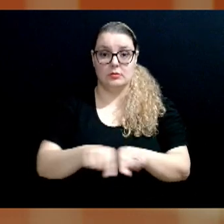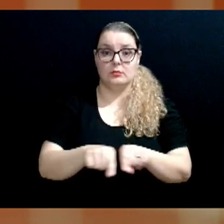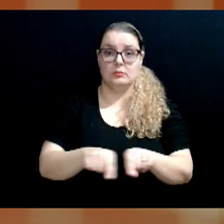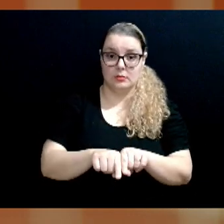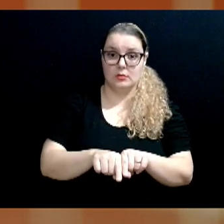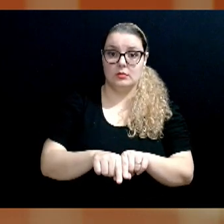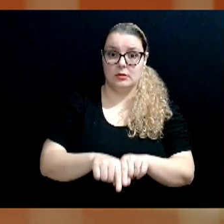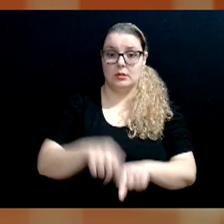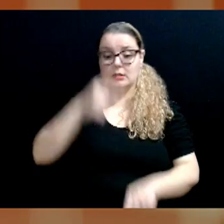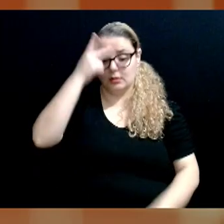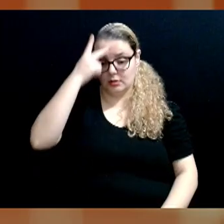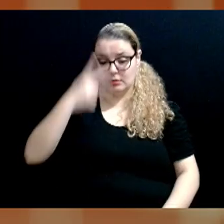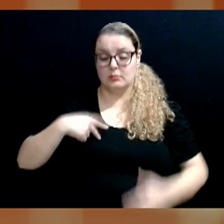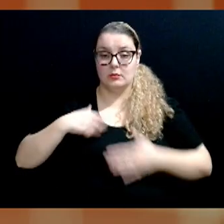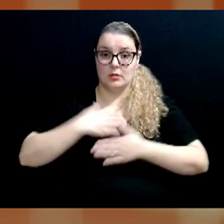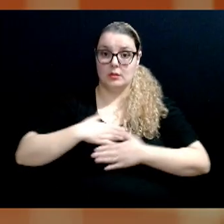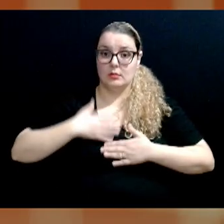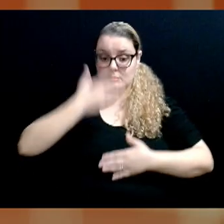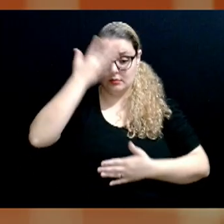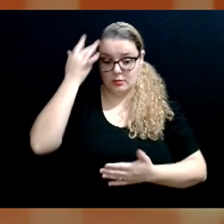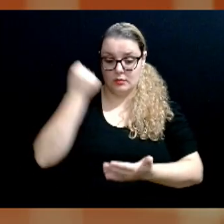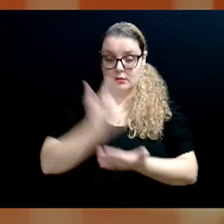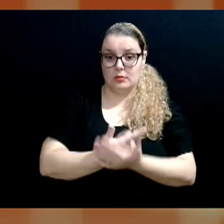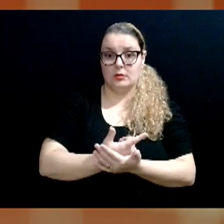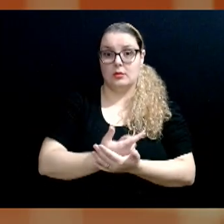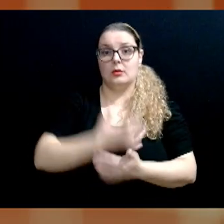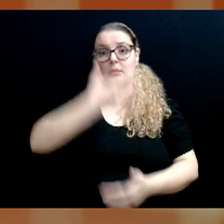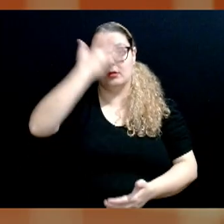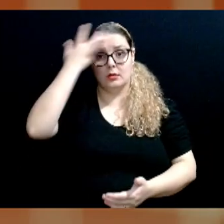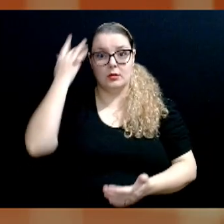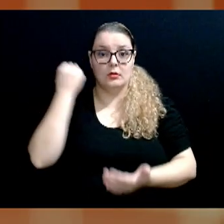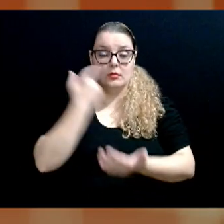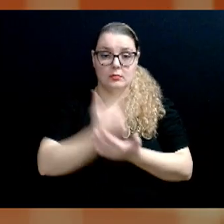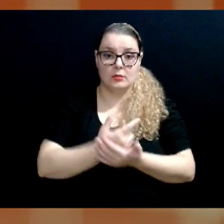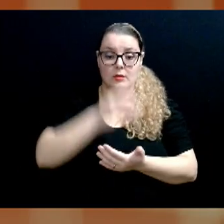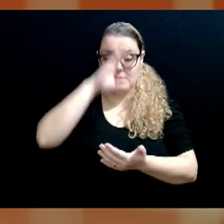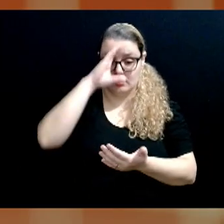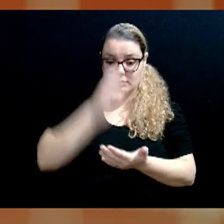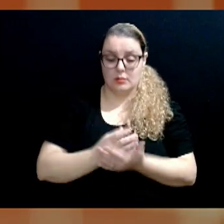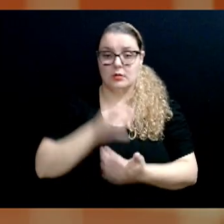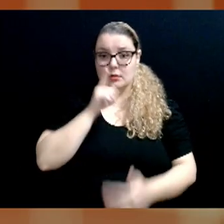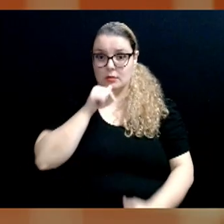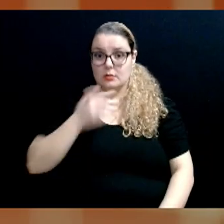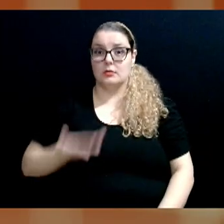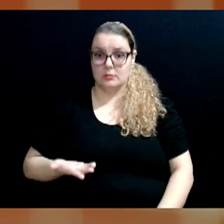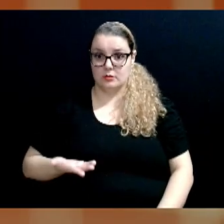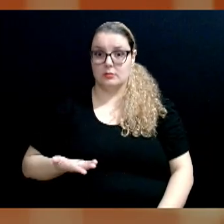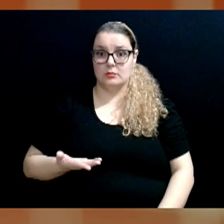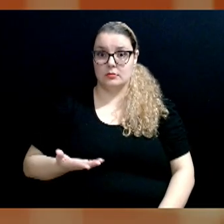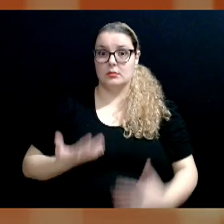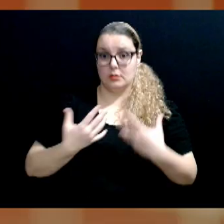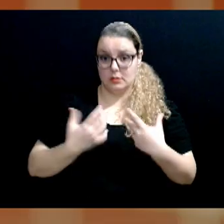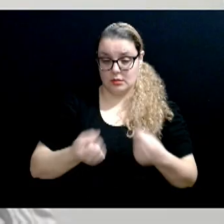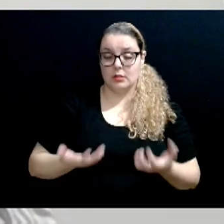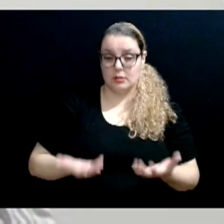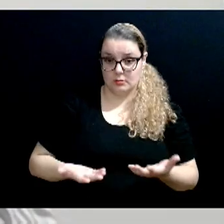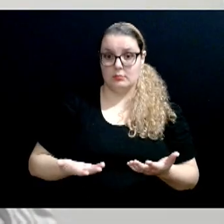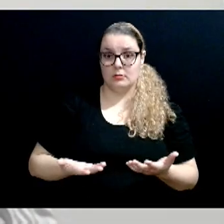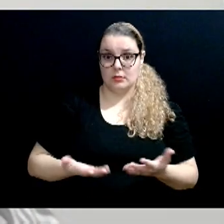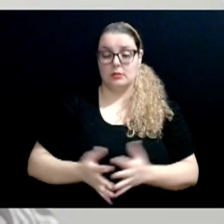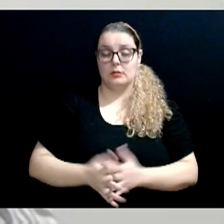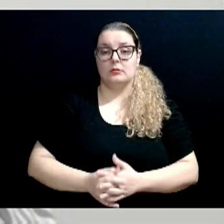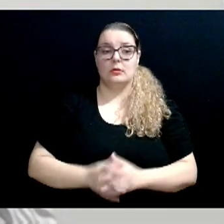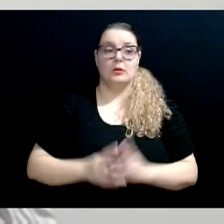consumidor, a confiança que o consumidor de Campinas tem na água que ele recebe, né? Tanto em pesquisas também a gente